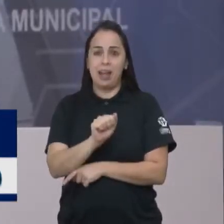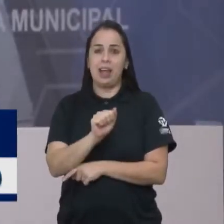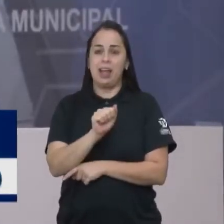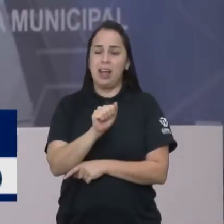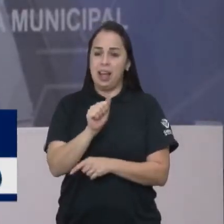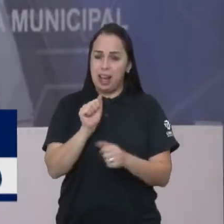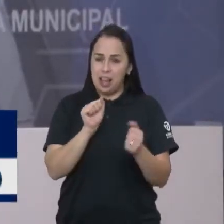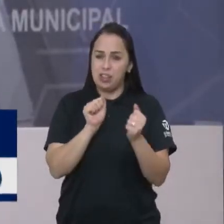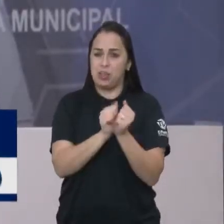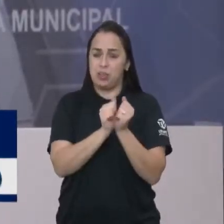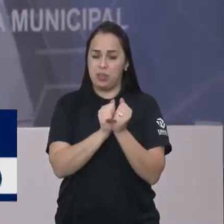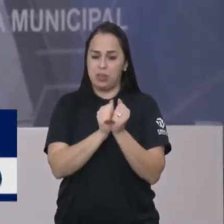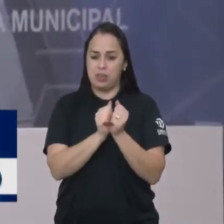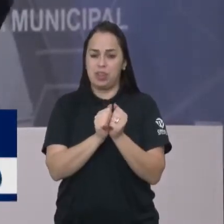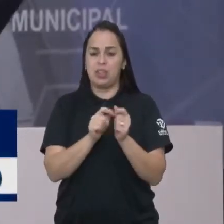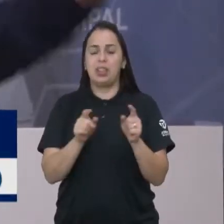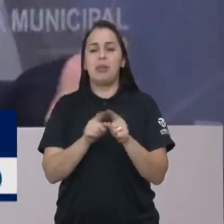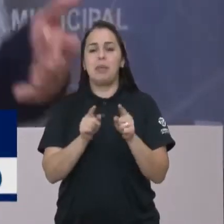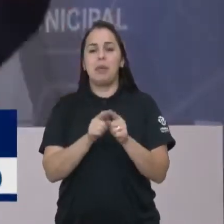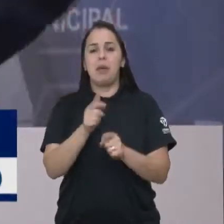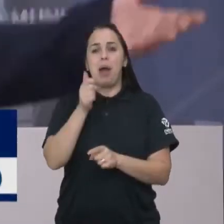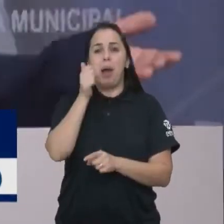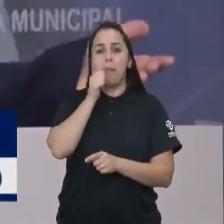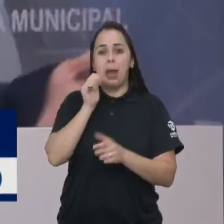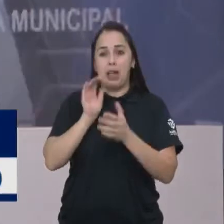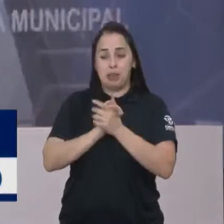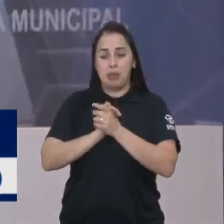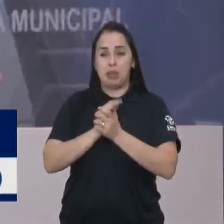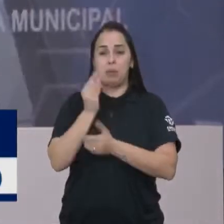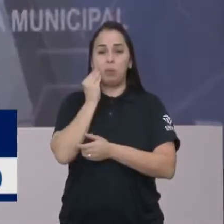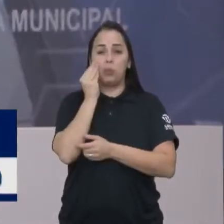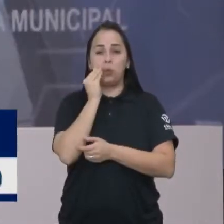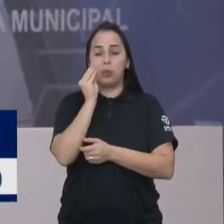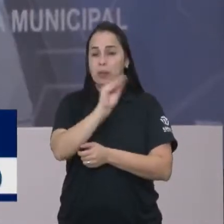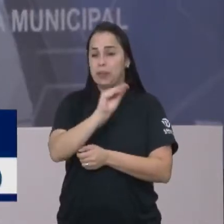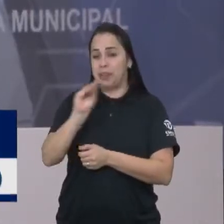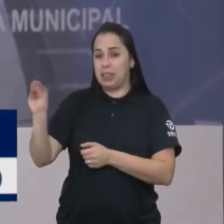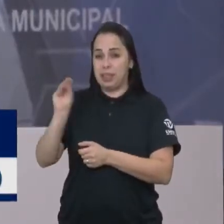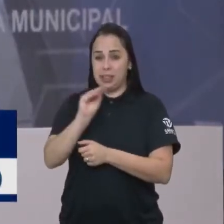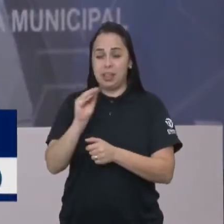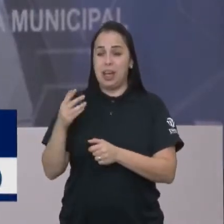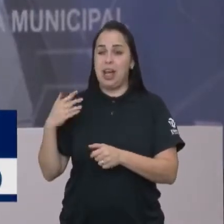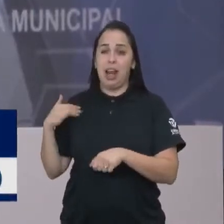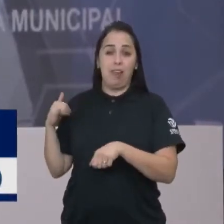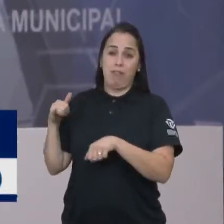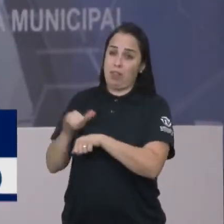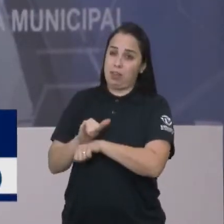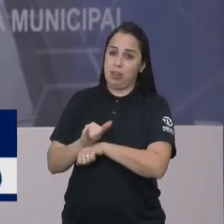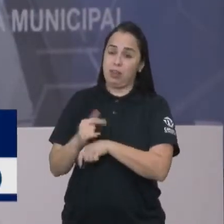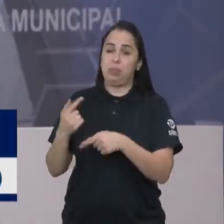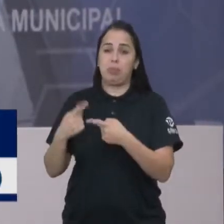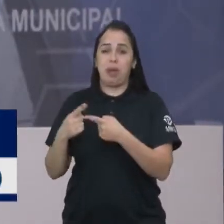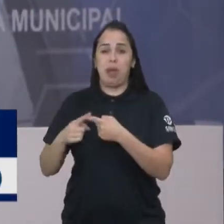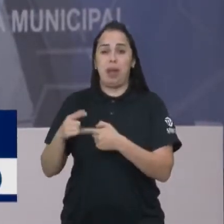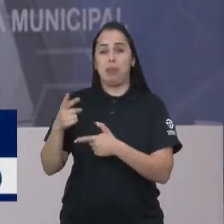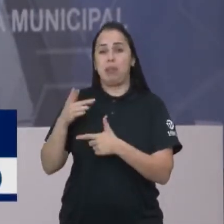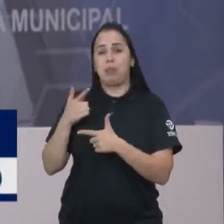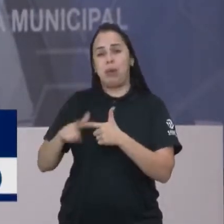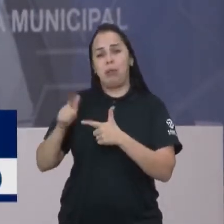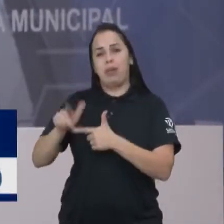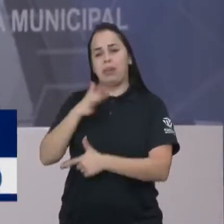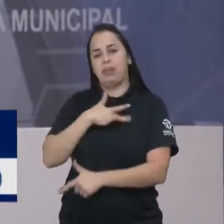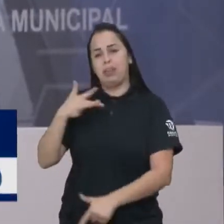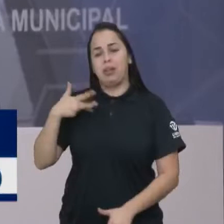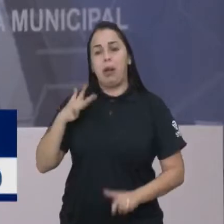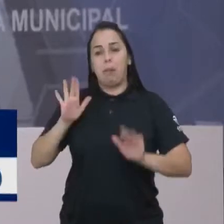Silvana? A minha esposa mandou um abraço, um beijo para vocês dois, que infelizmente ela não pôde vir por um problema de saúde. Mas